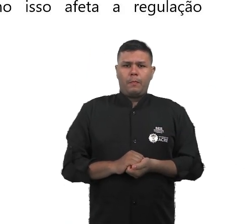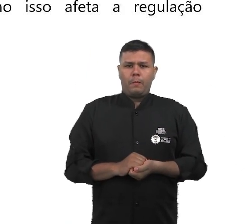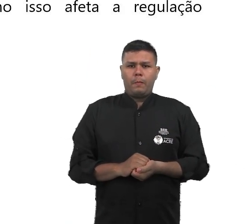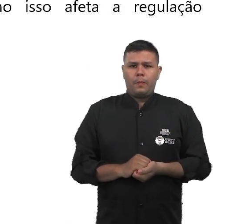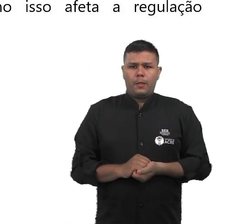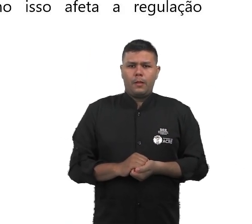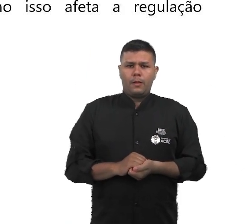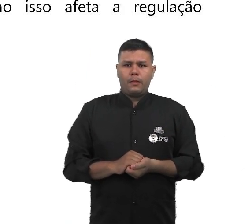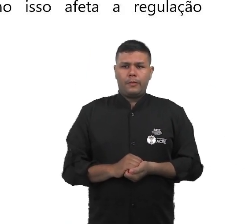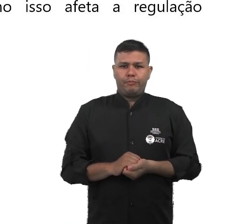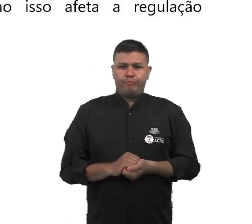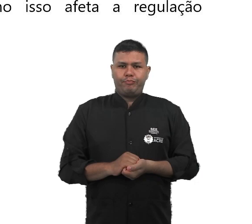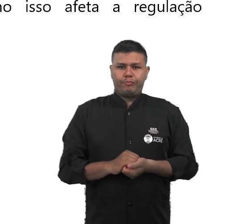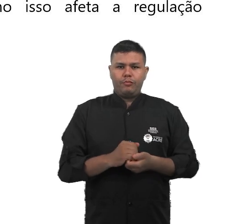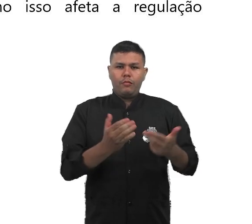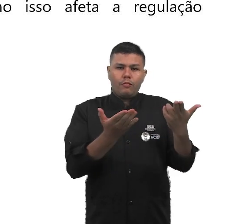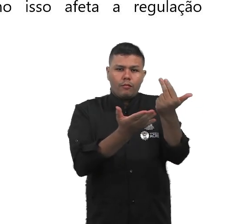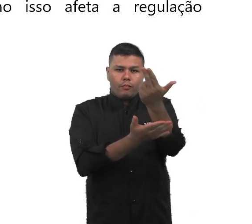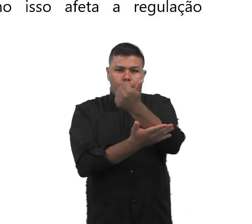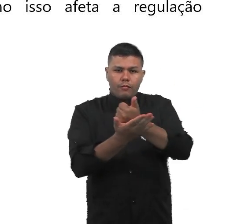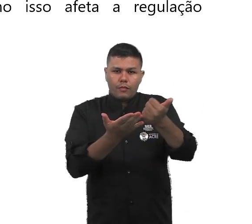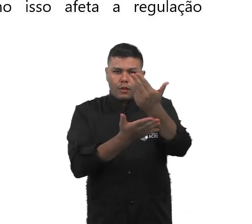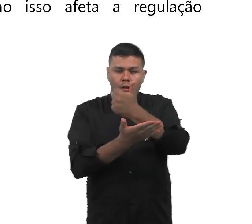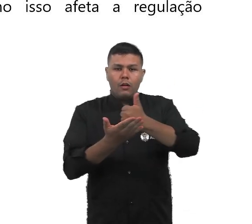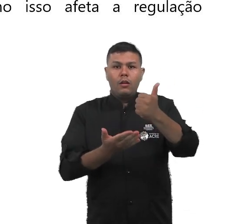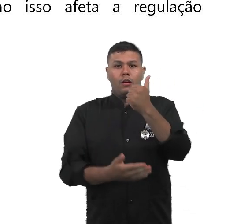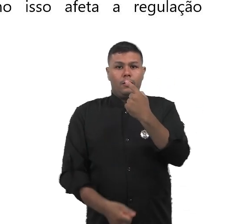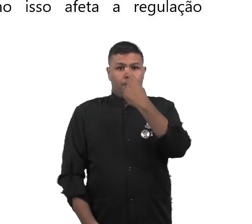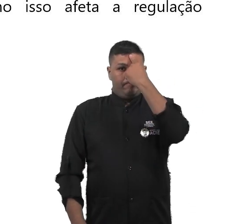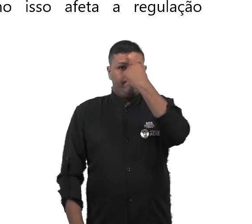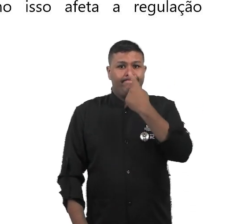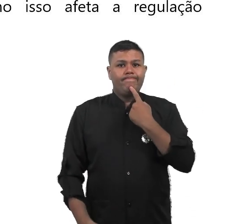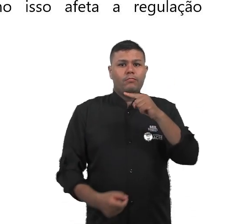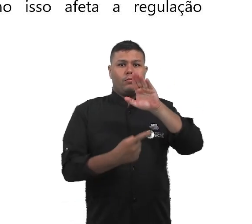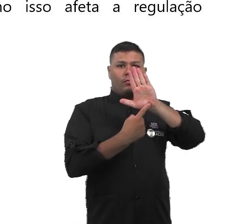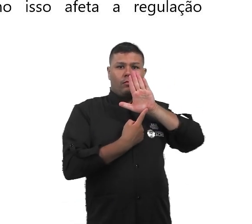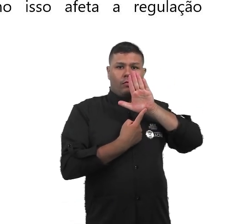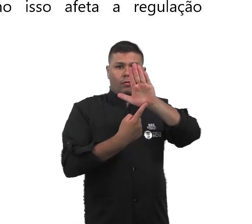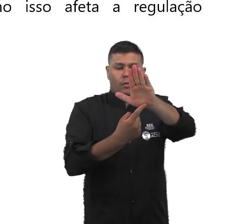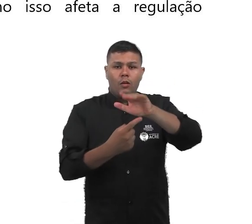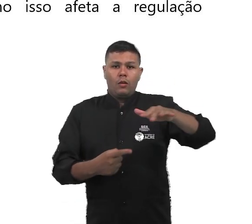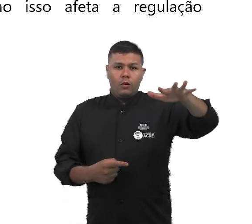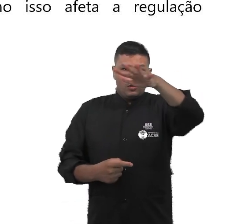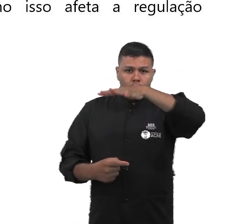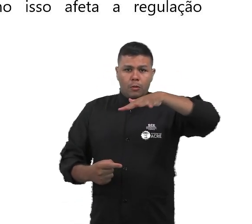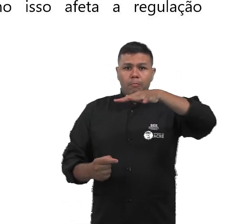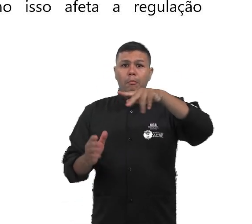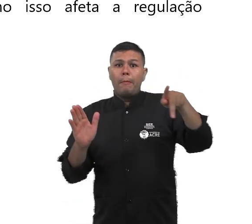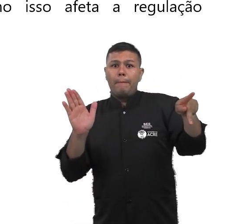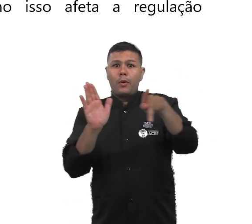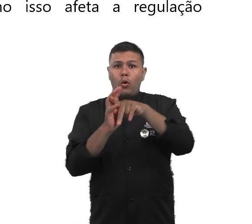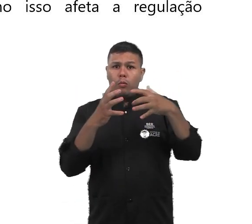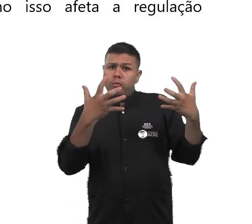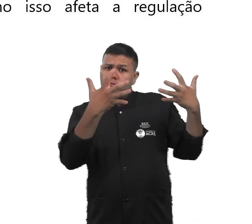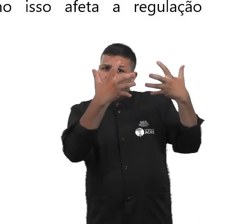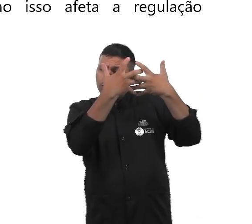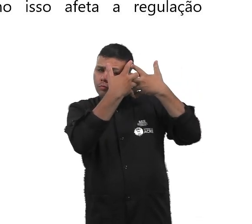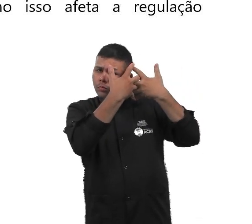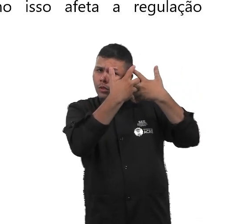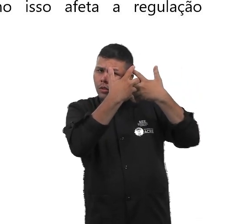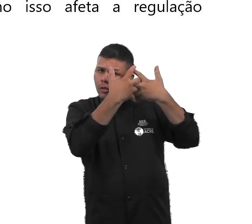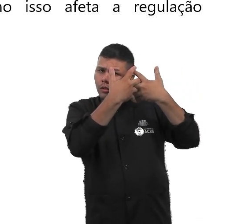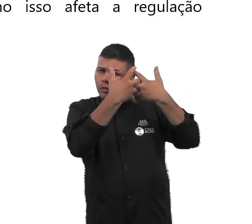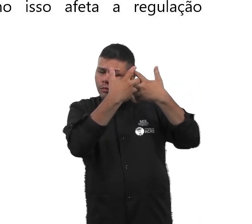Então, esse desenho, na verdade, essa imagem, galera, ela mostra algumas áreas do nosso cérebro que estão envolvidas